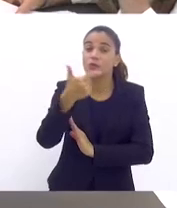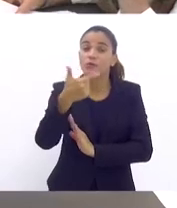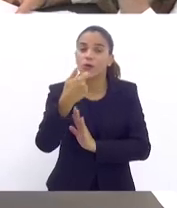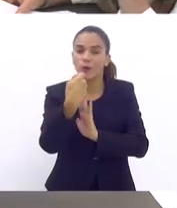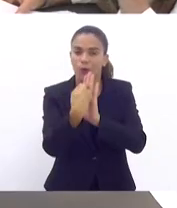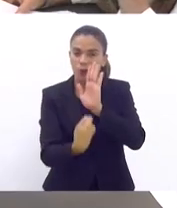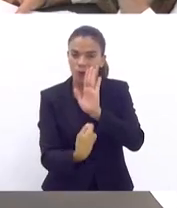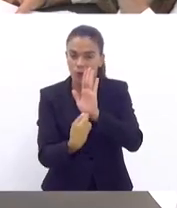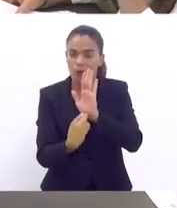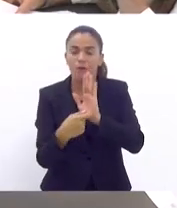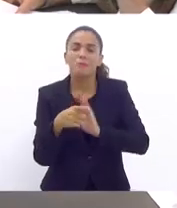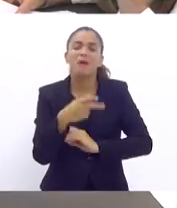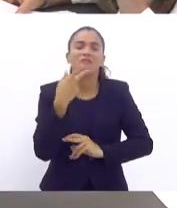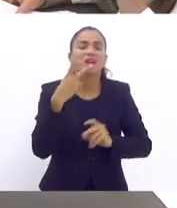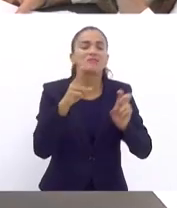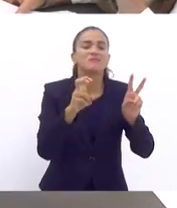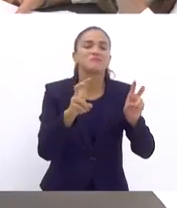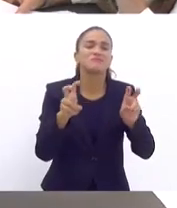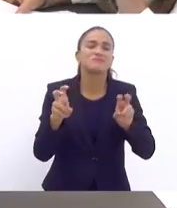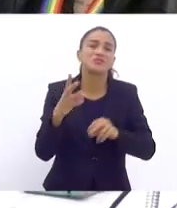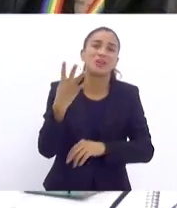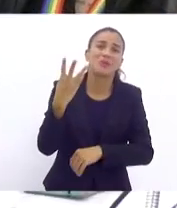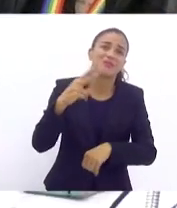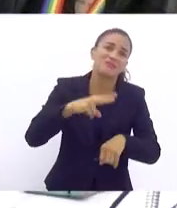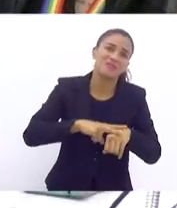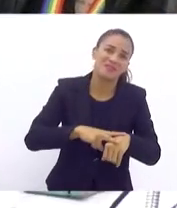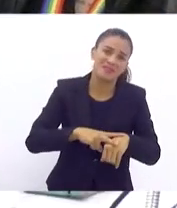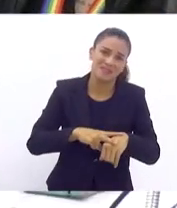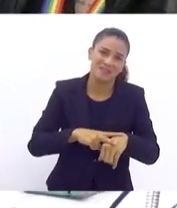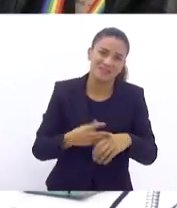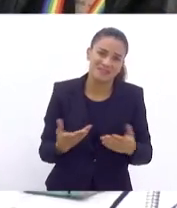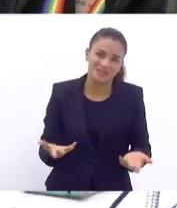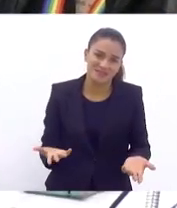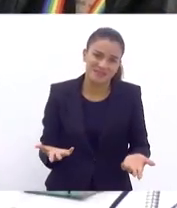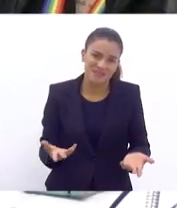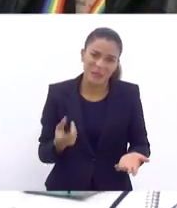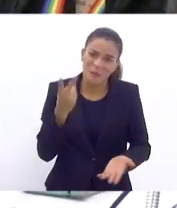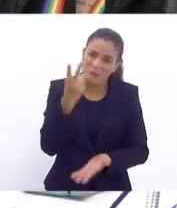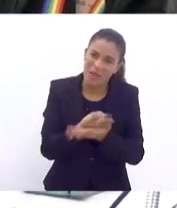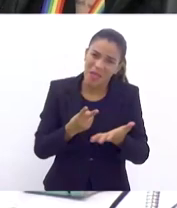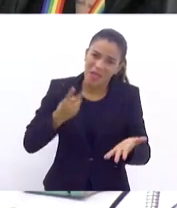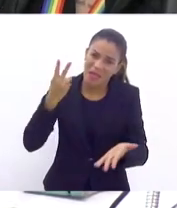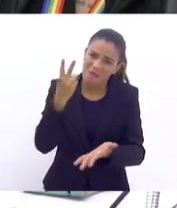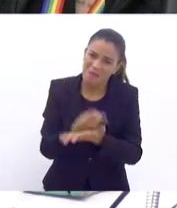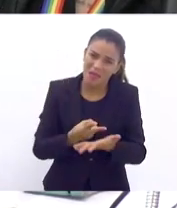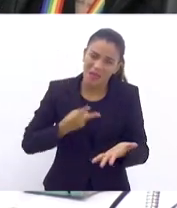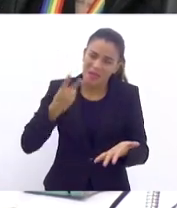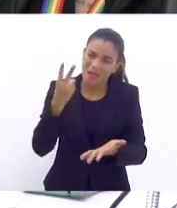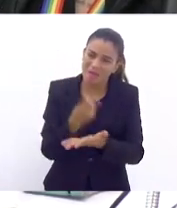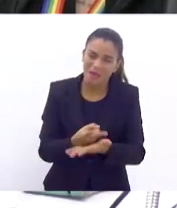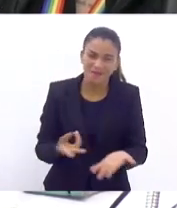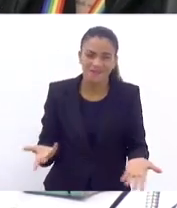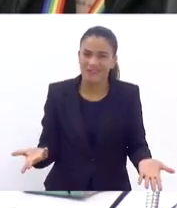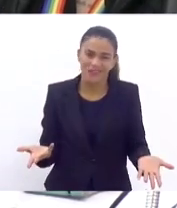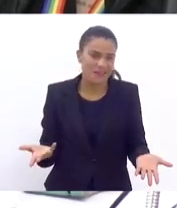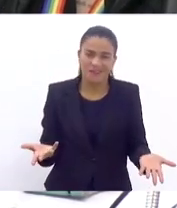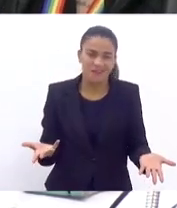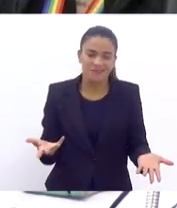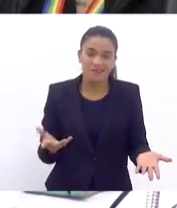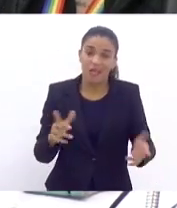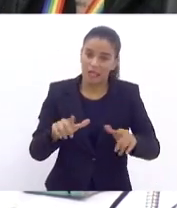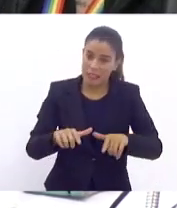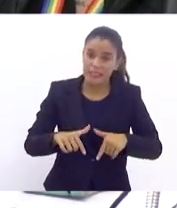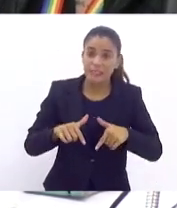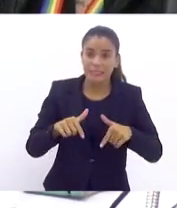trata de um tema que já foi quatro vezes tratado sempre na forma de bacalhau a nossa iniciativa que realmente